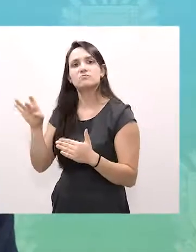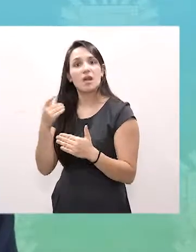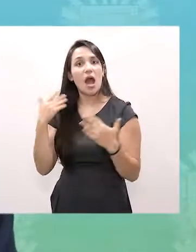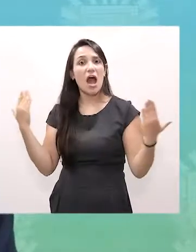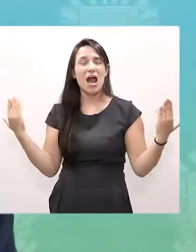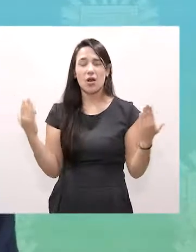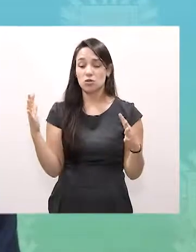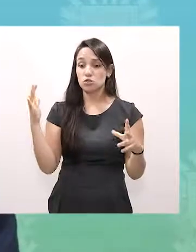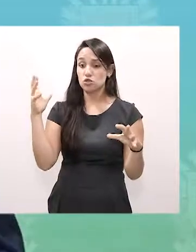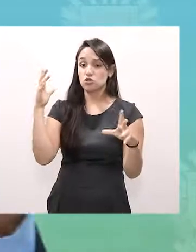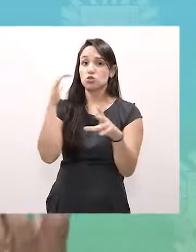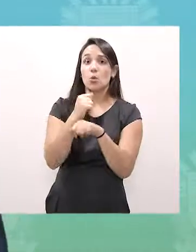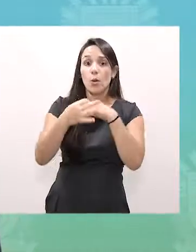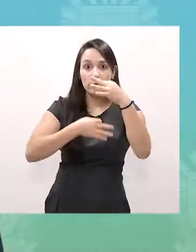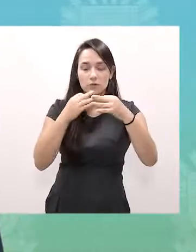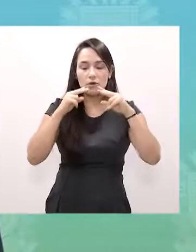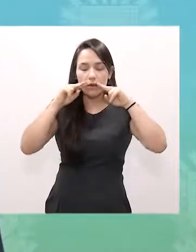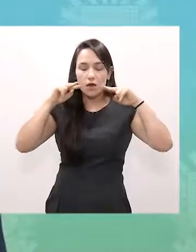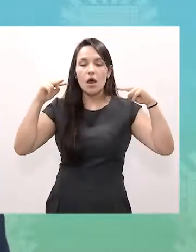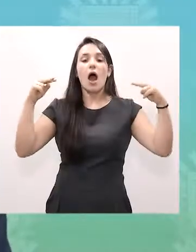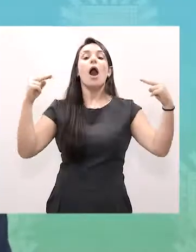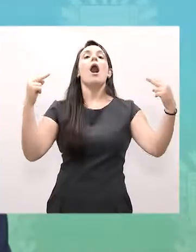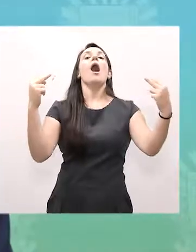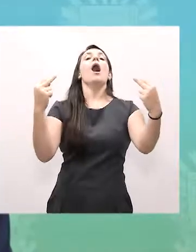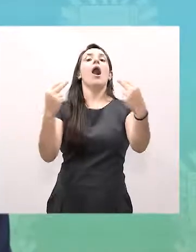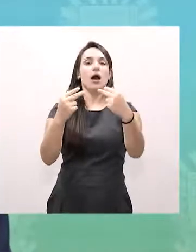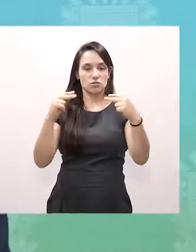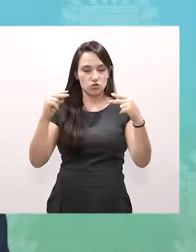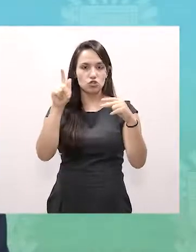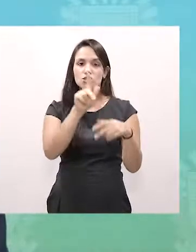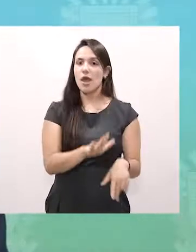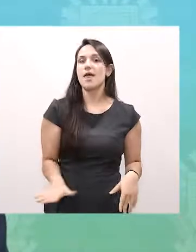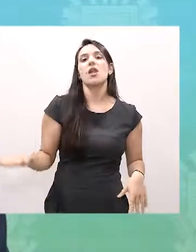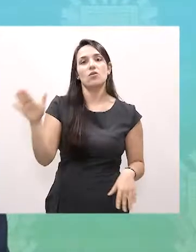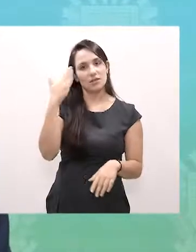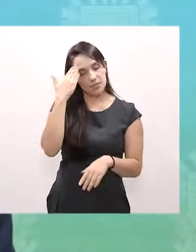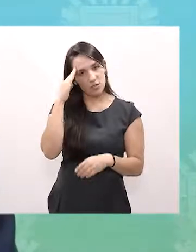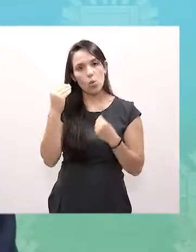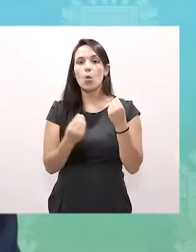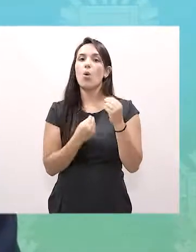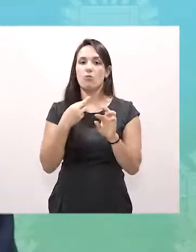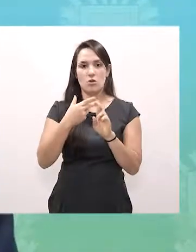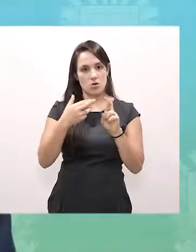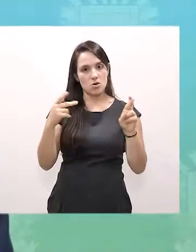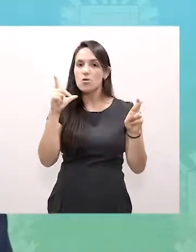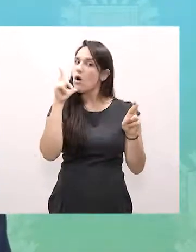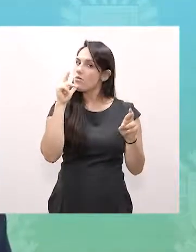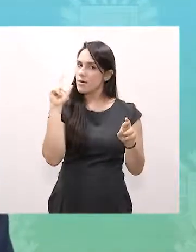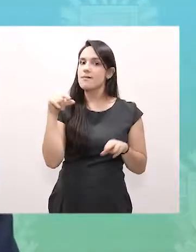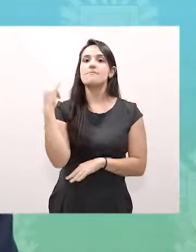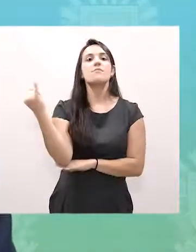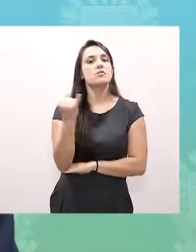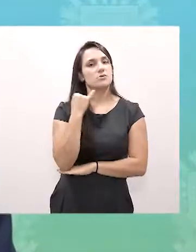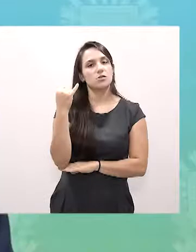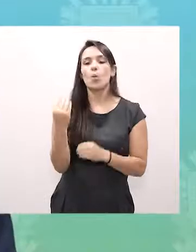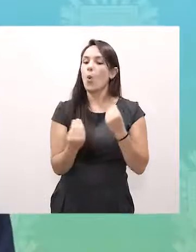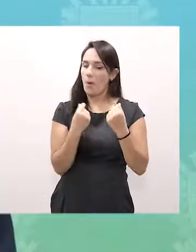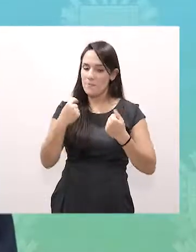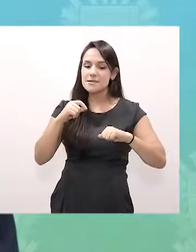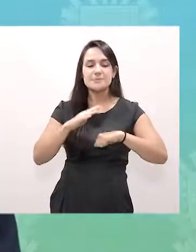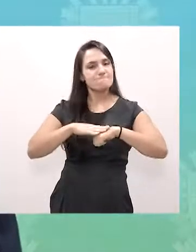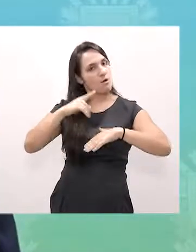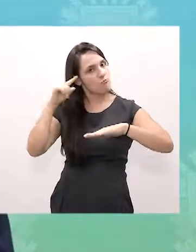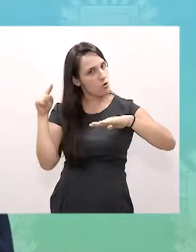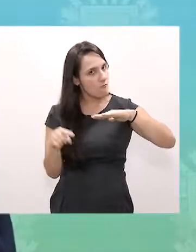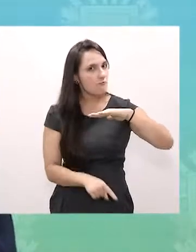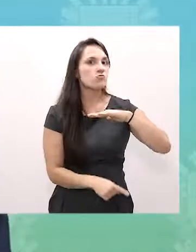uma visão geral da importância dos recursos hídricos, da necessidade de se